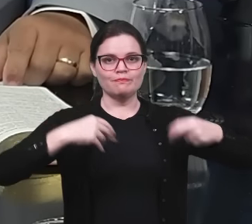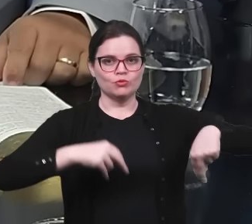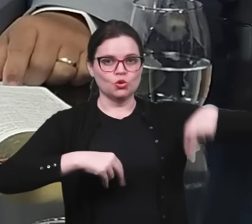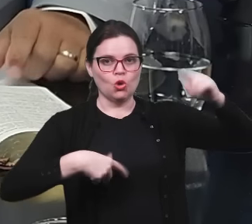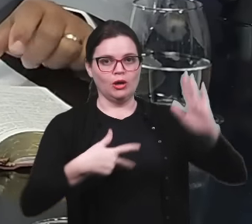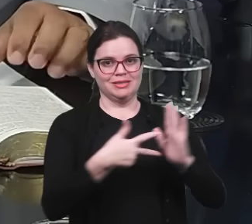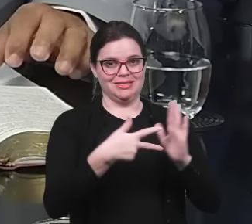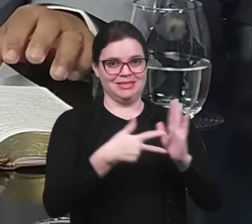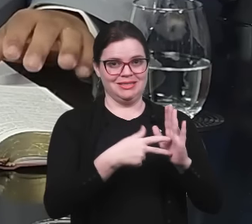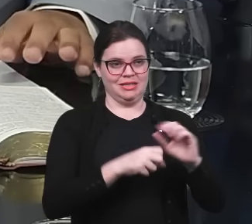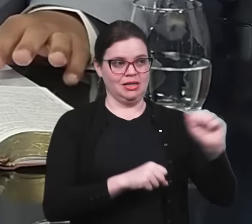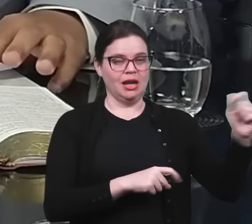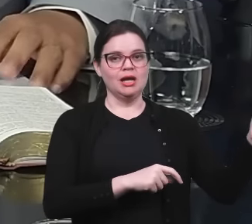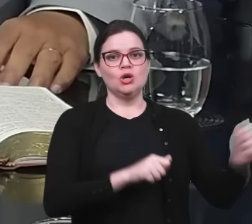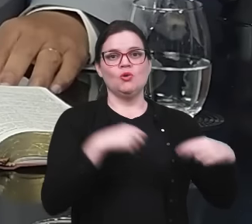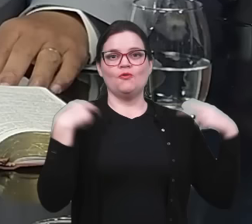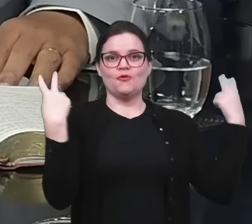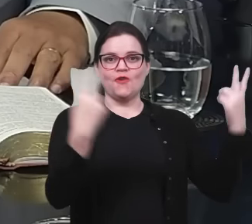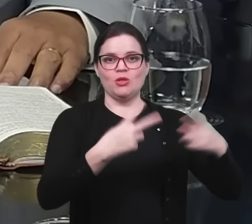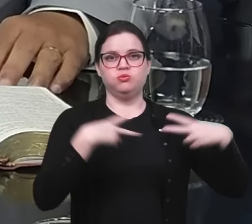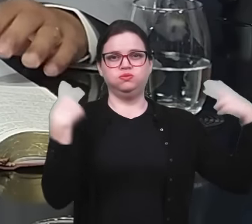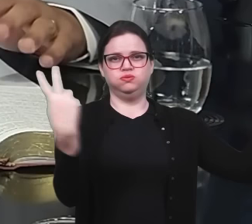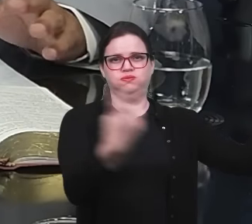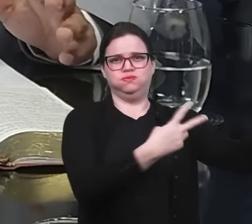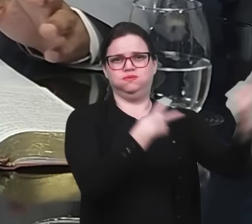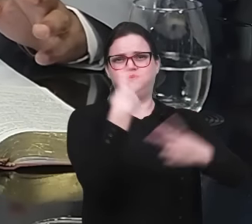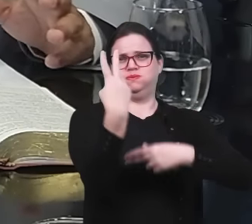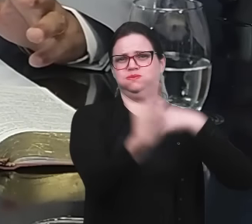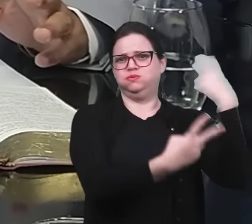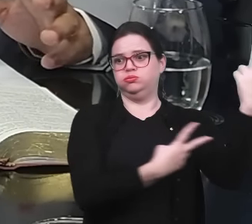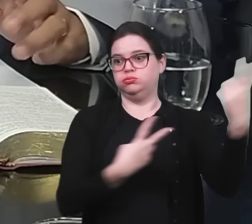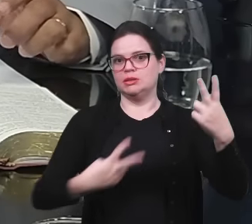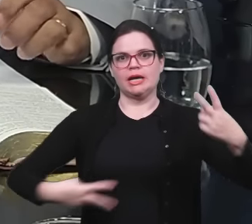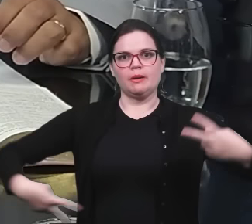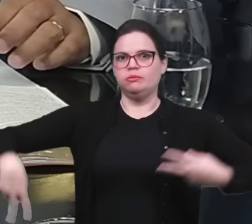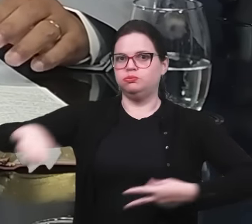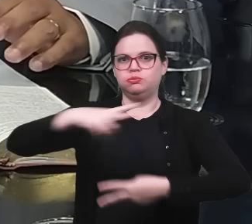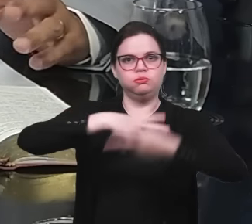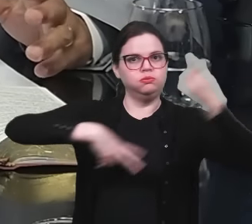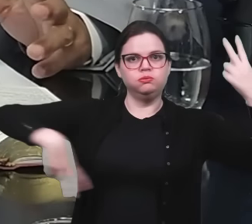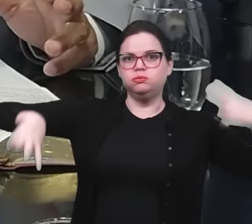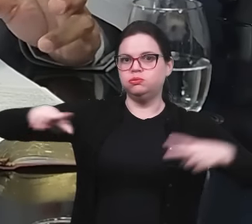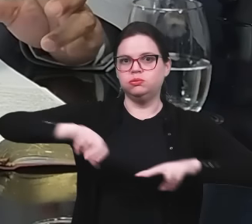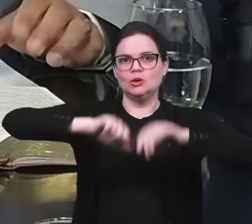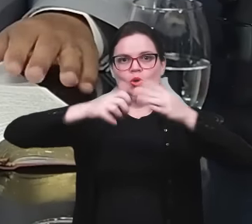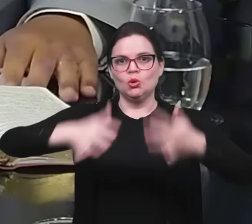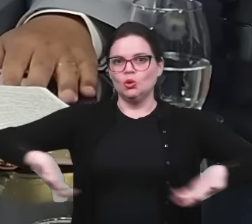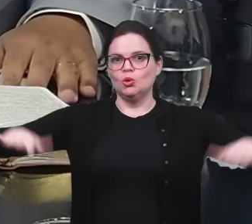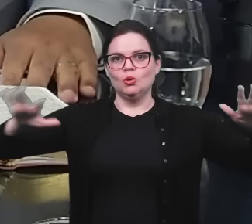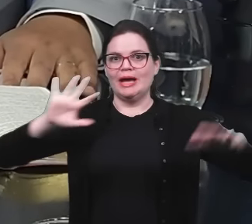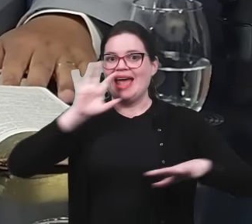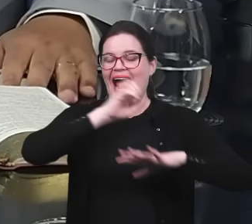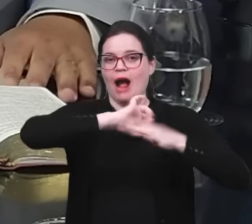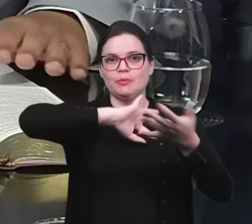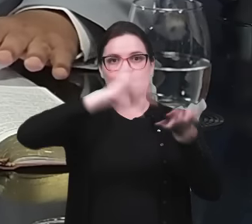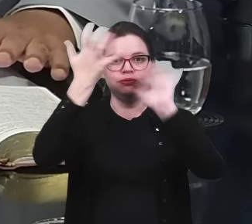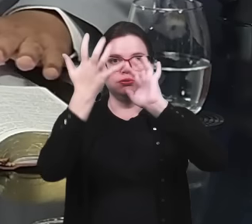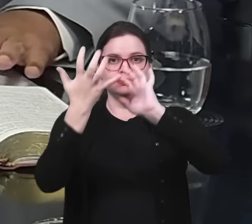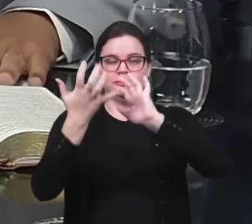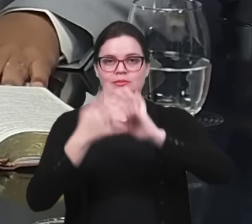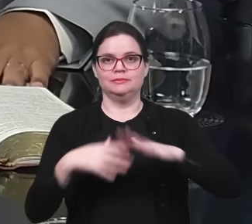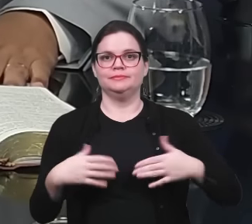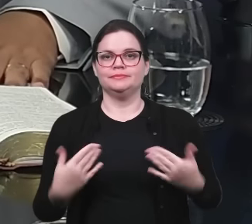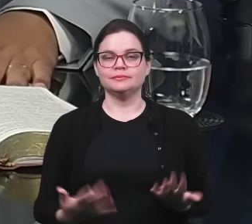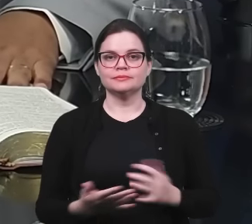Síria, e quando esse vento forte ele vem, isso aqui tudo fica revoltado, de um instante para o outro. Então, a